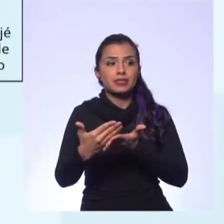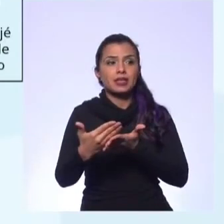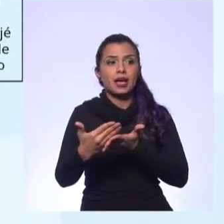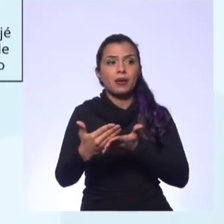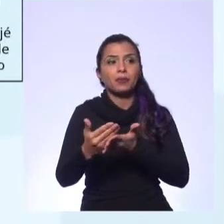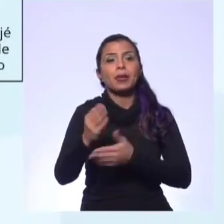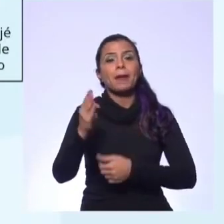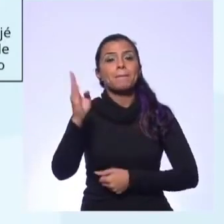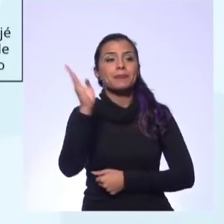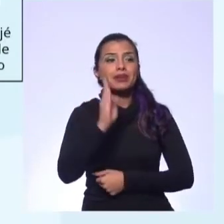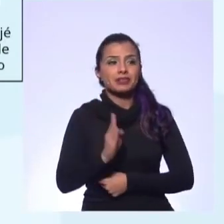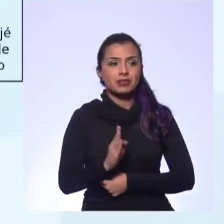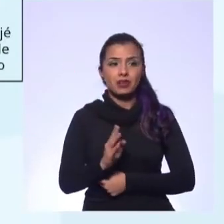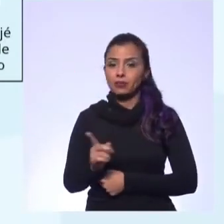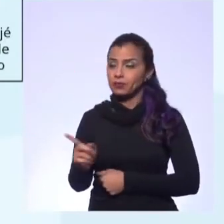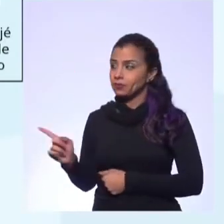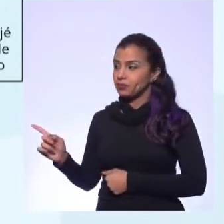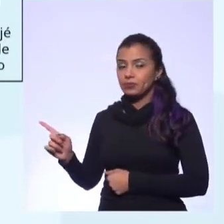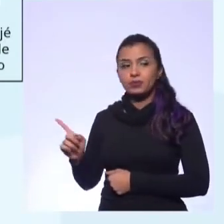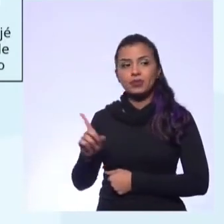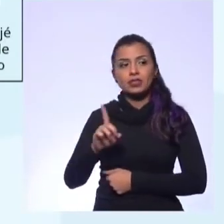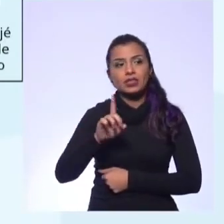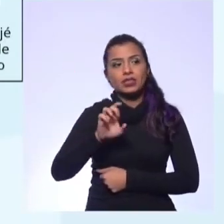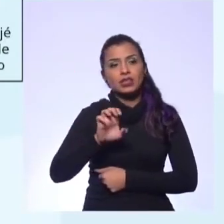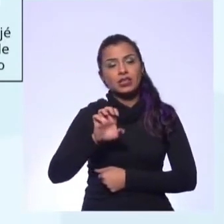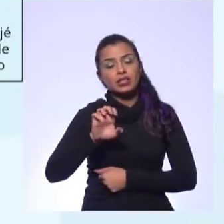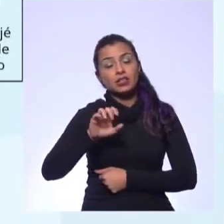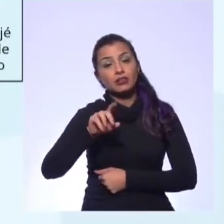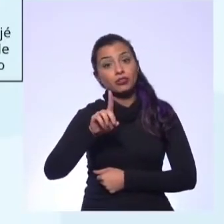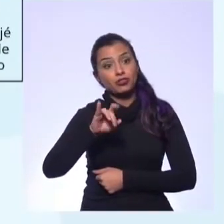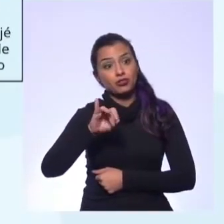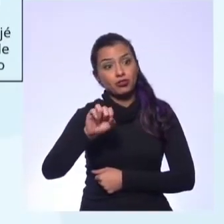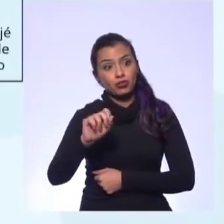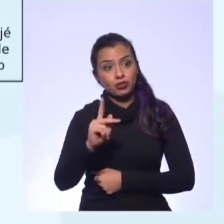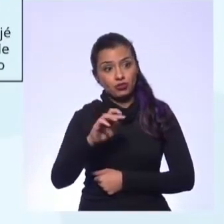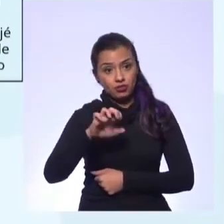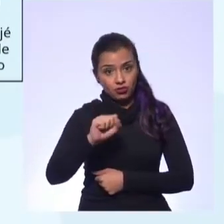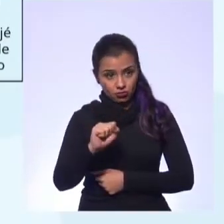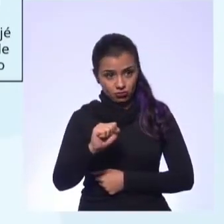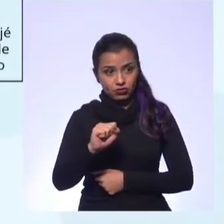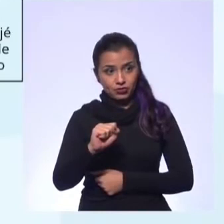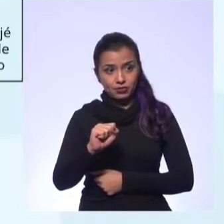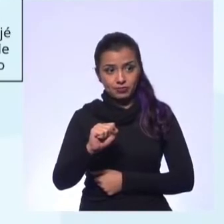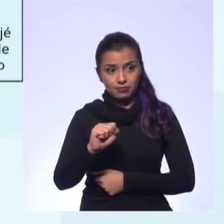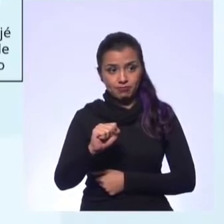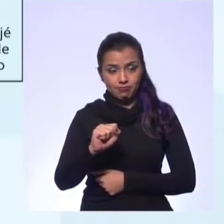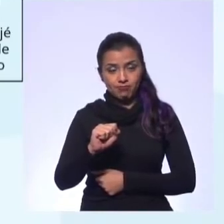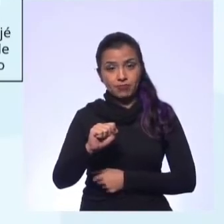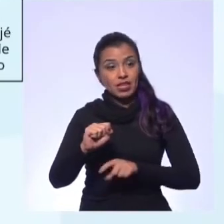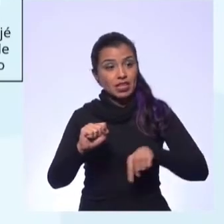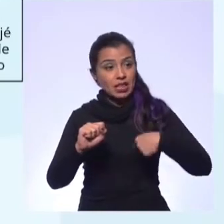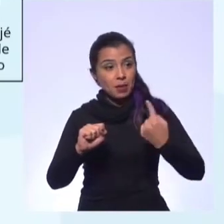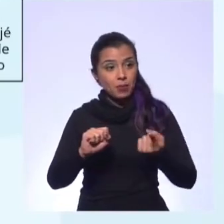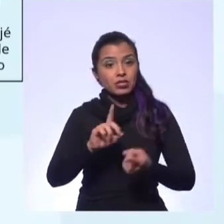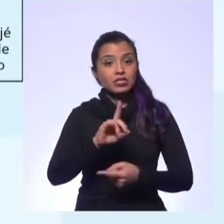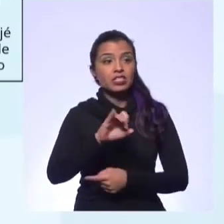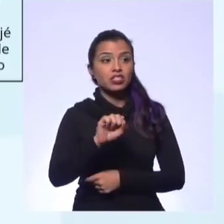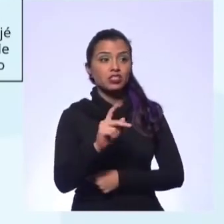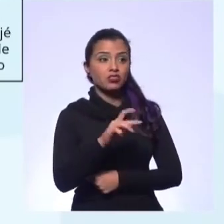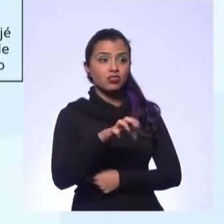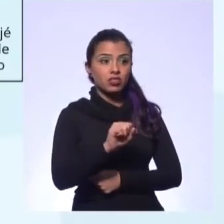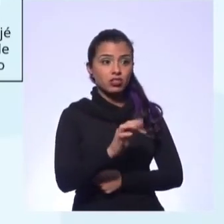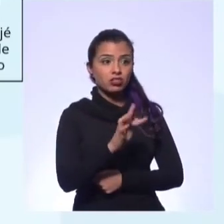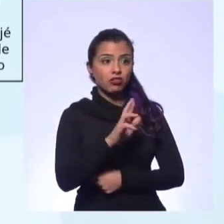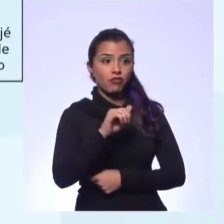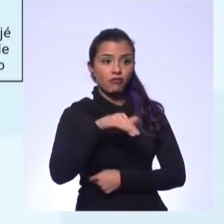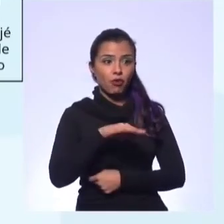aí coloca o número e coloca qual é. E aí depois vocês colocam dishes from other countries. E aí vocês escrevam quais são os pratos,